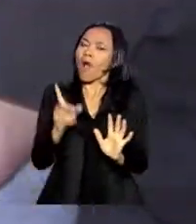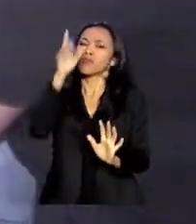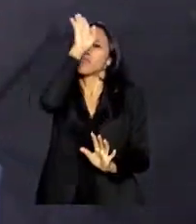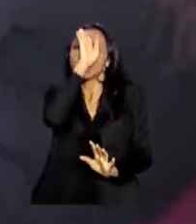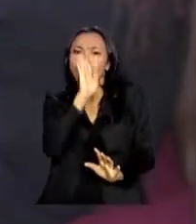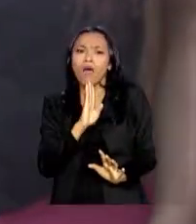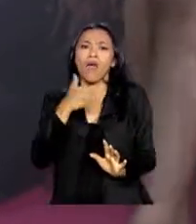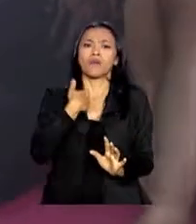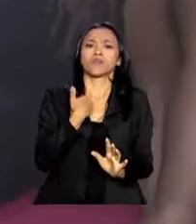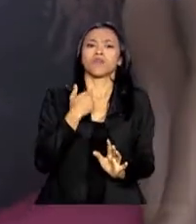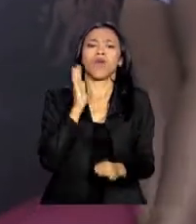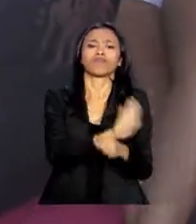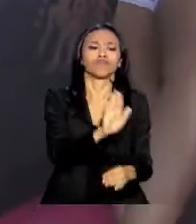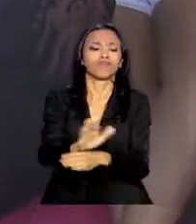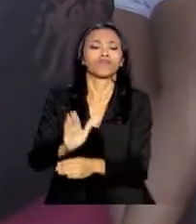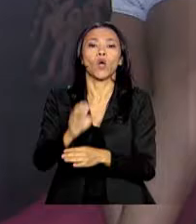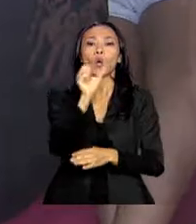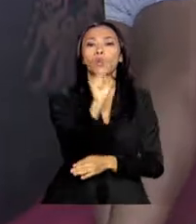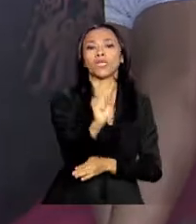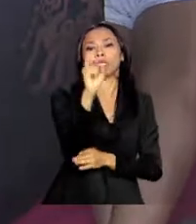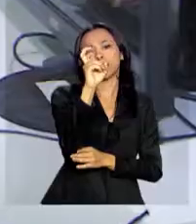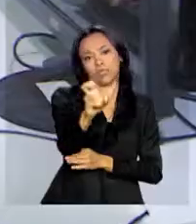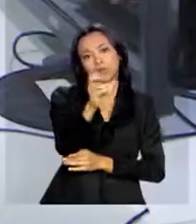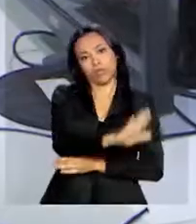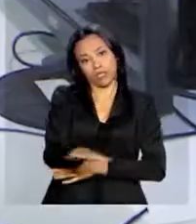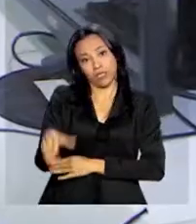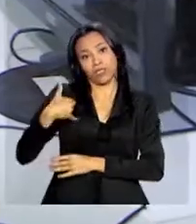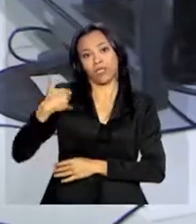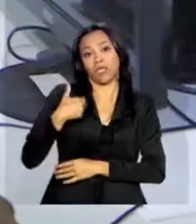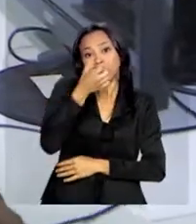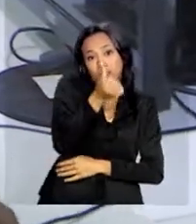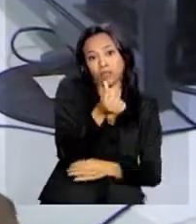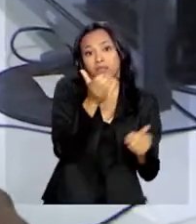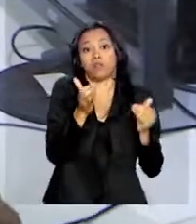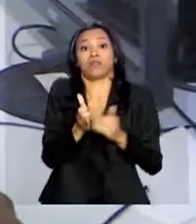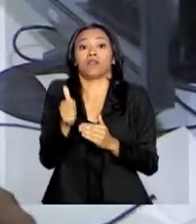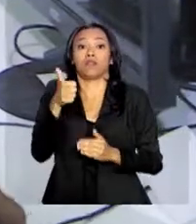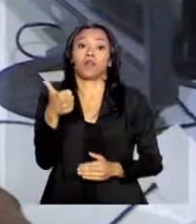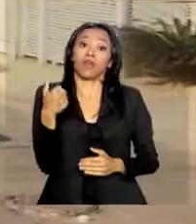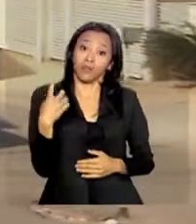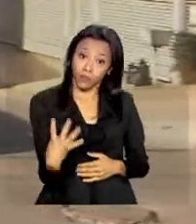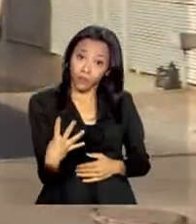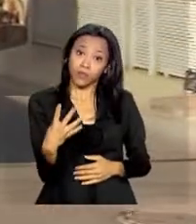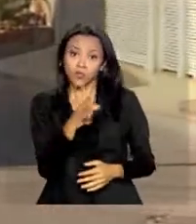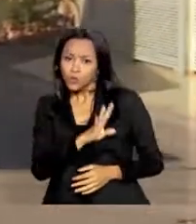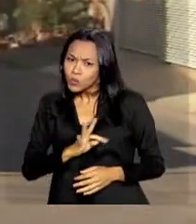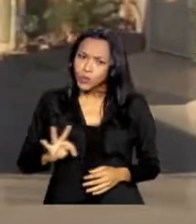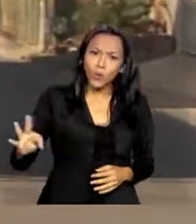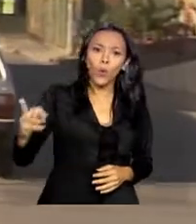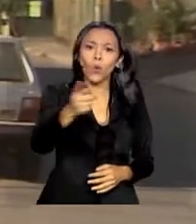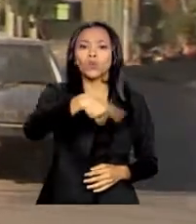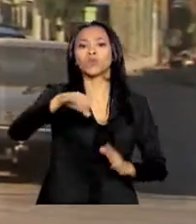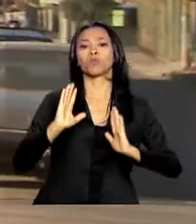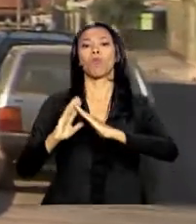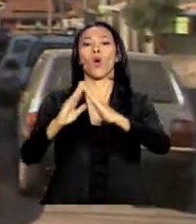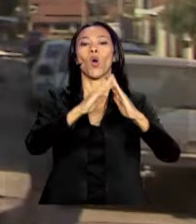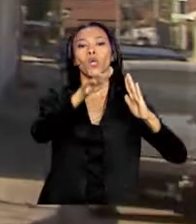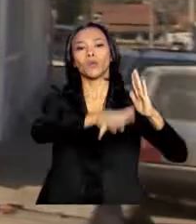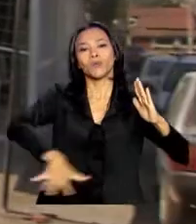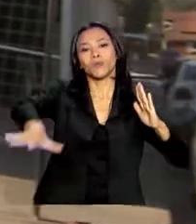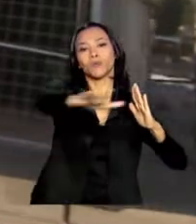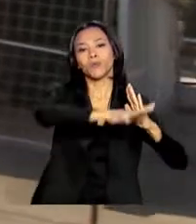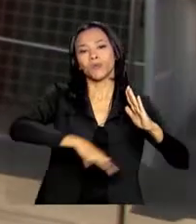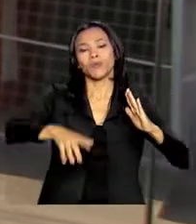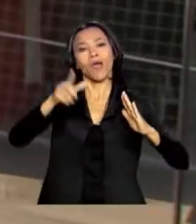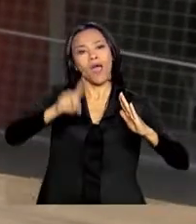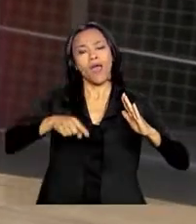gratuitamente 85 crianças de 6 a 14 anos todos moradores de são sebastião cidade